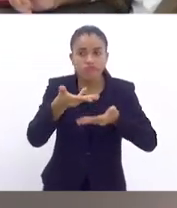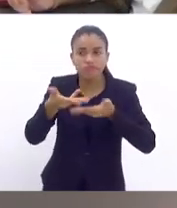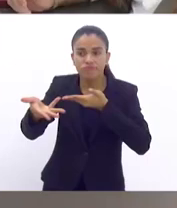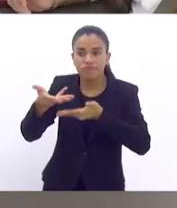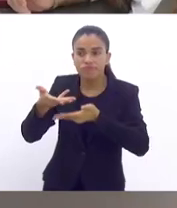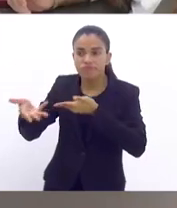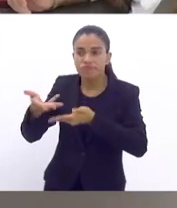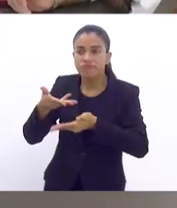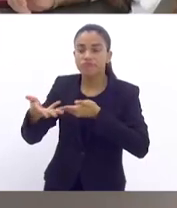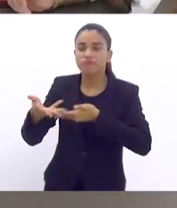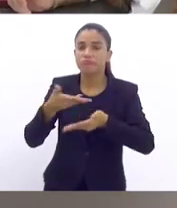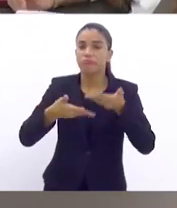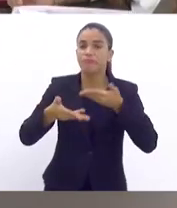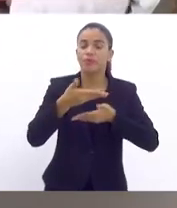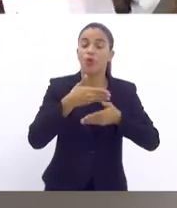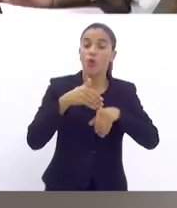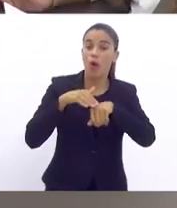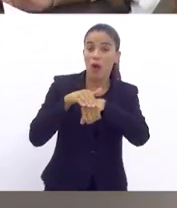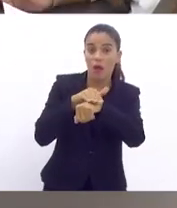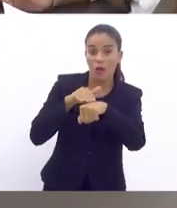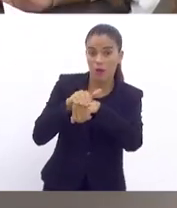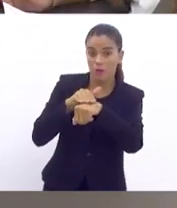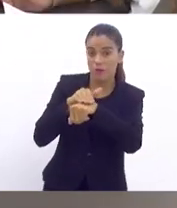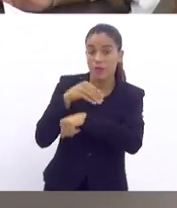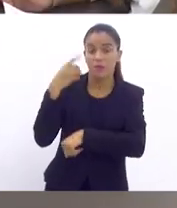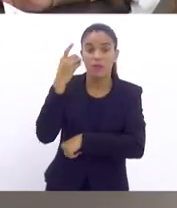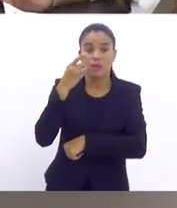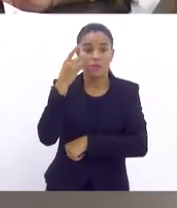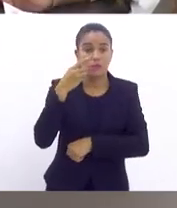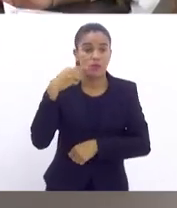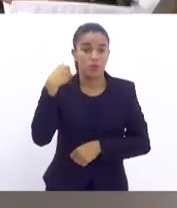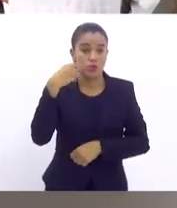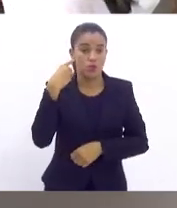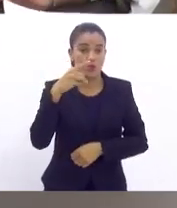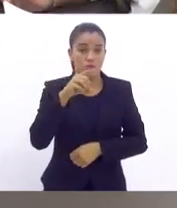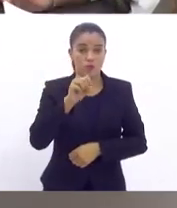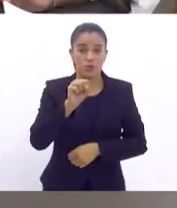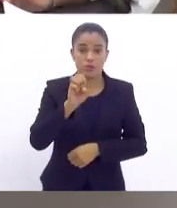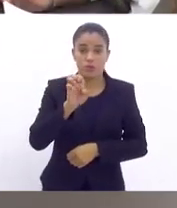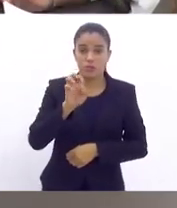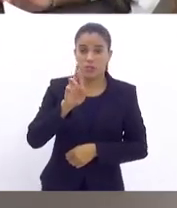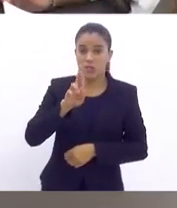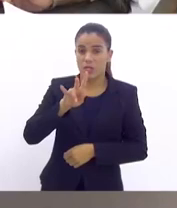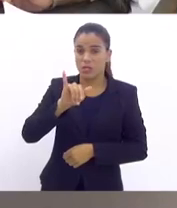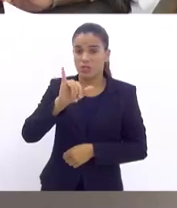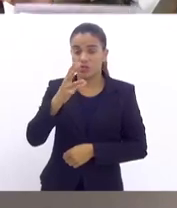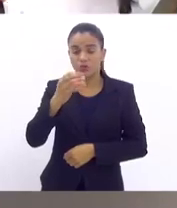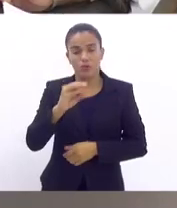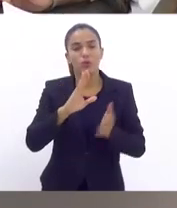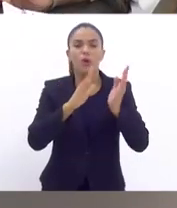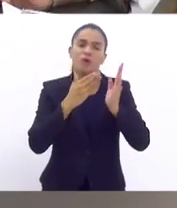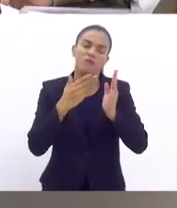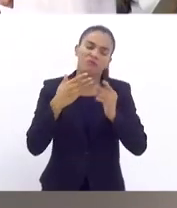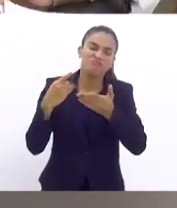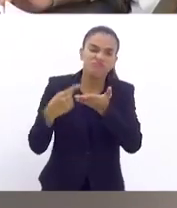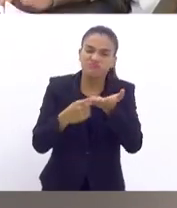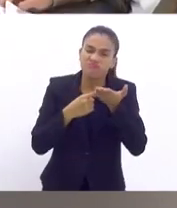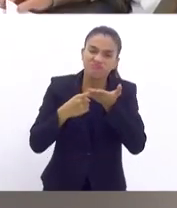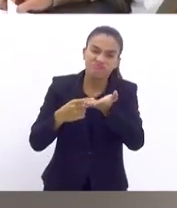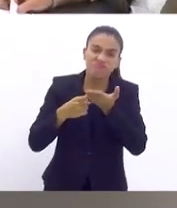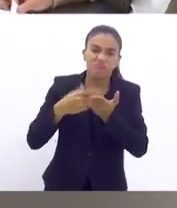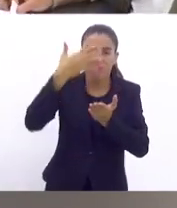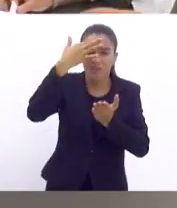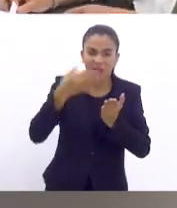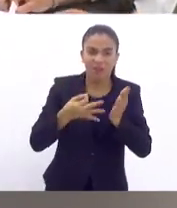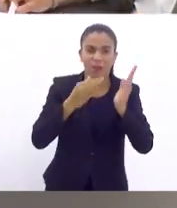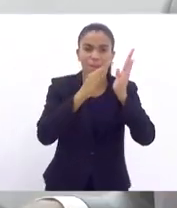e aí também uma conversa com o deputado Dr Serginho chegou no consenso de retirá-lo de pauta de entender